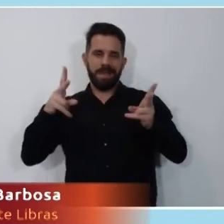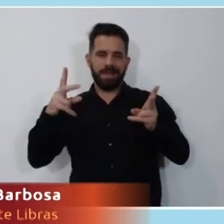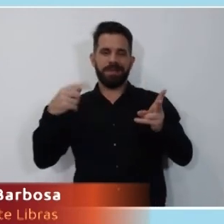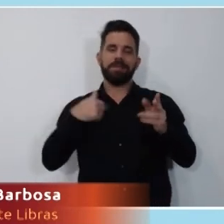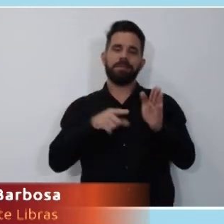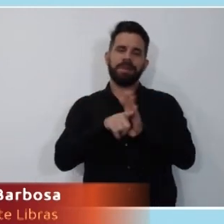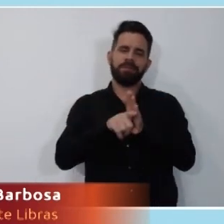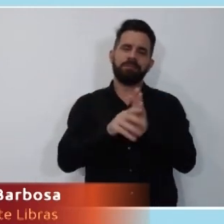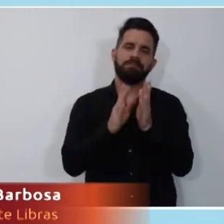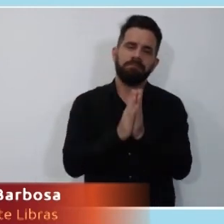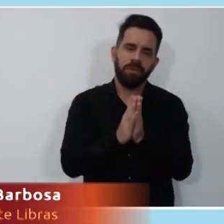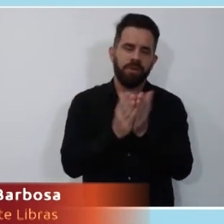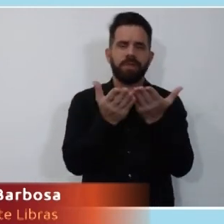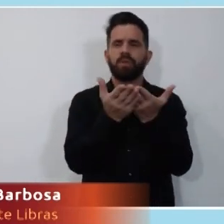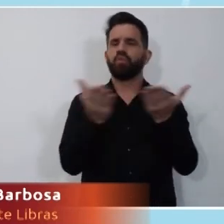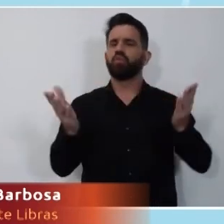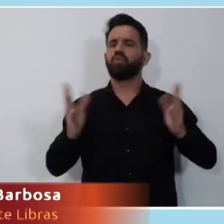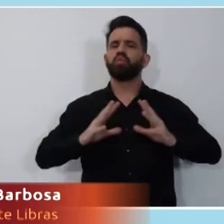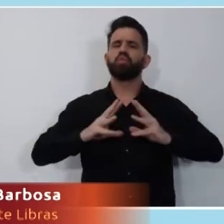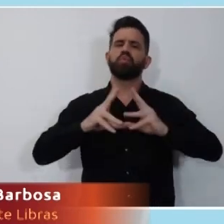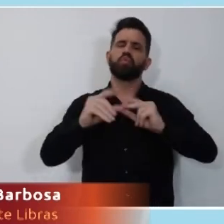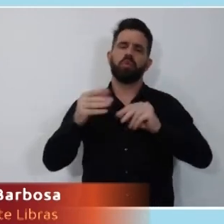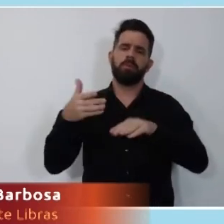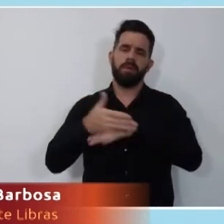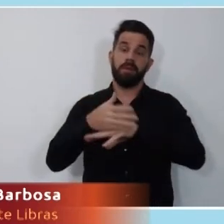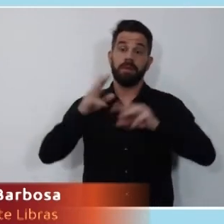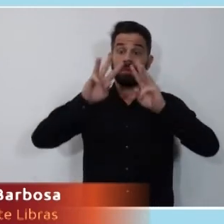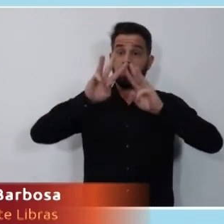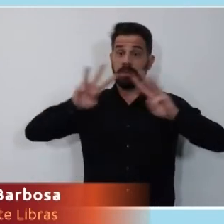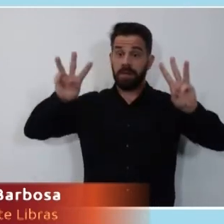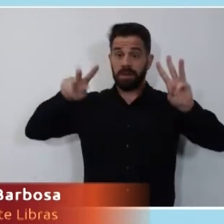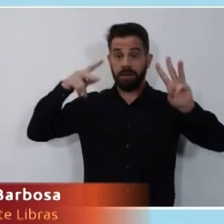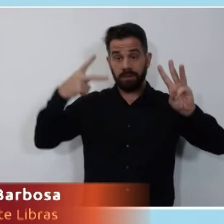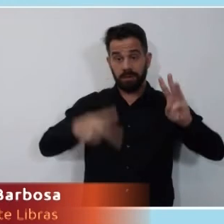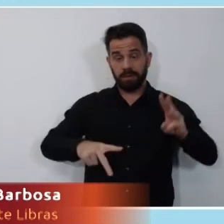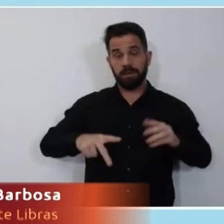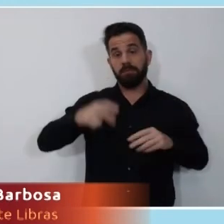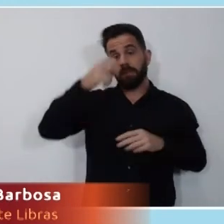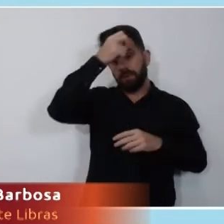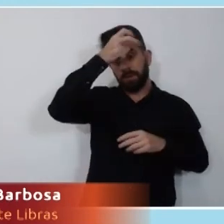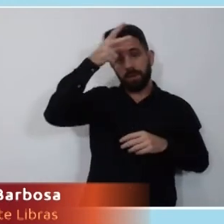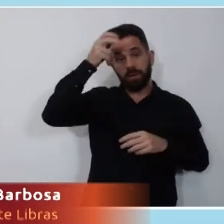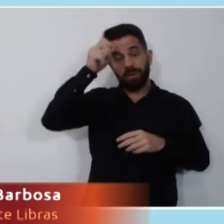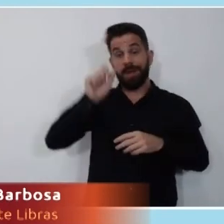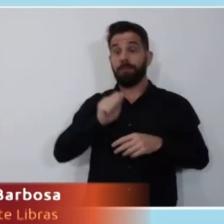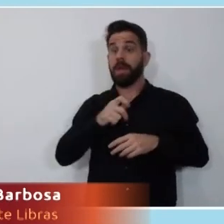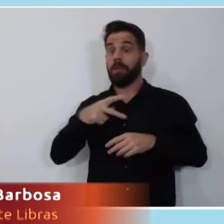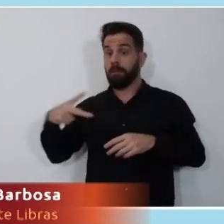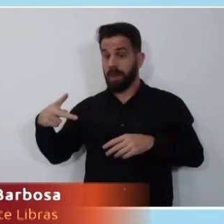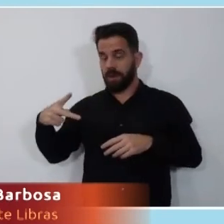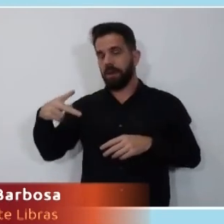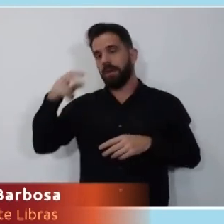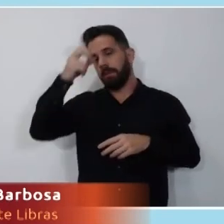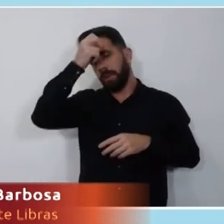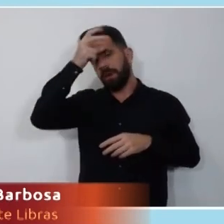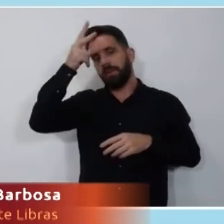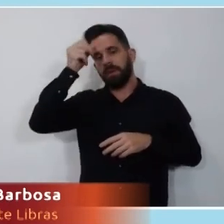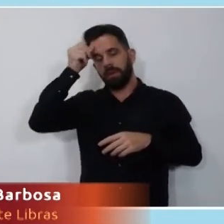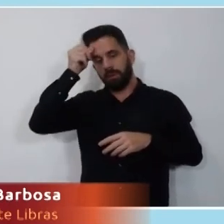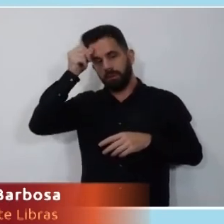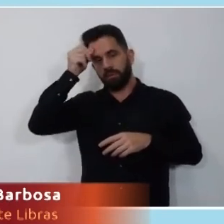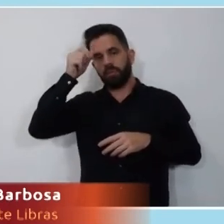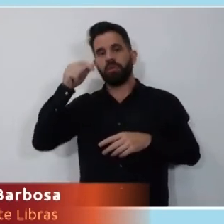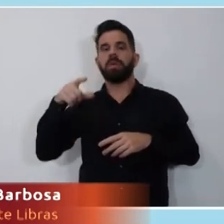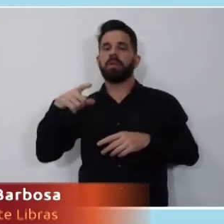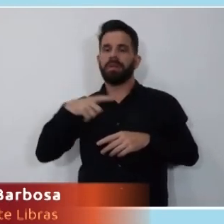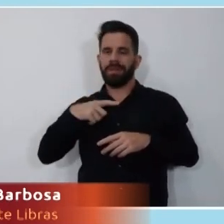em convidá-los a todos a participarem no site da Prefeitura, no aplicativo da Prefeitura, nós iniciaremos agora também uma fase de debates públicos, em